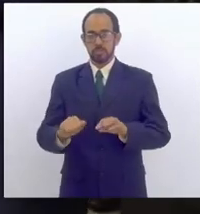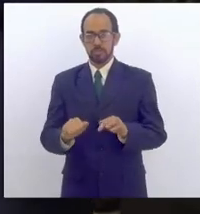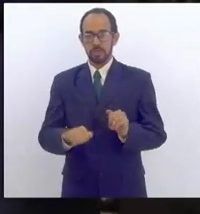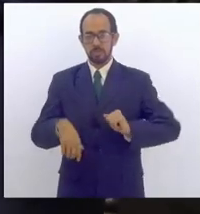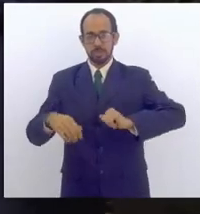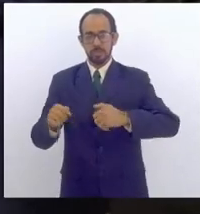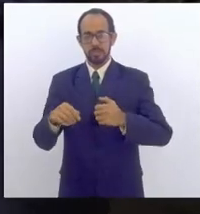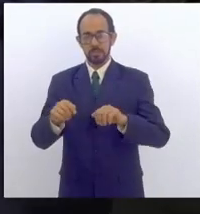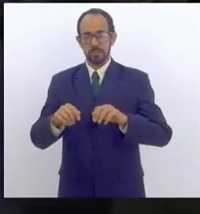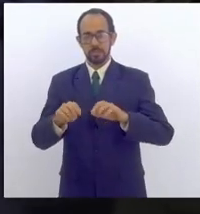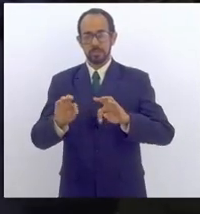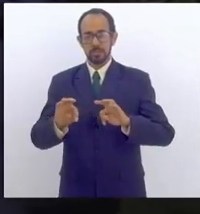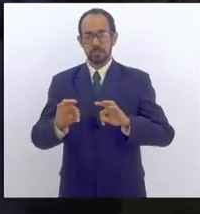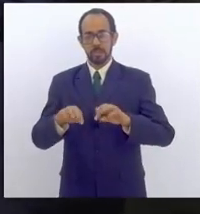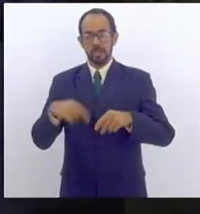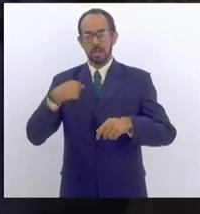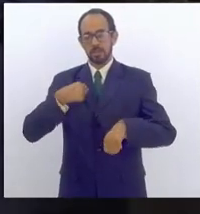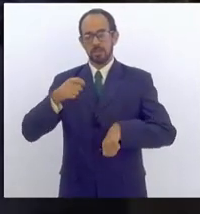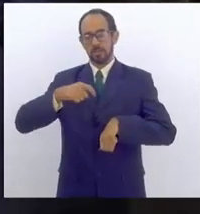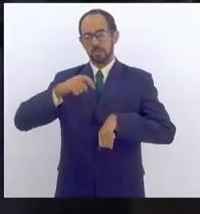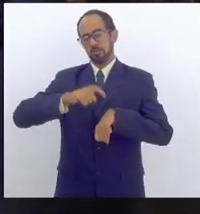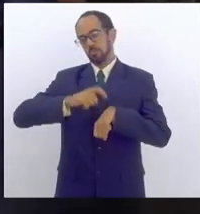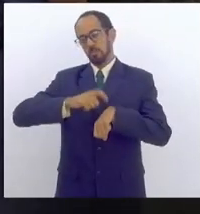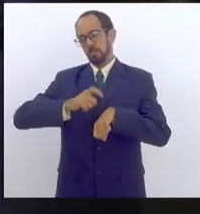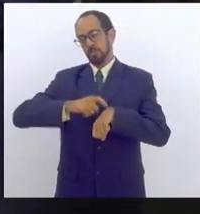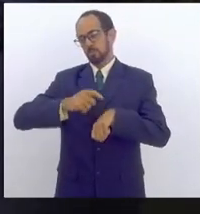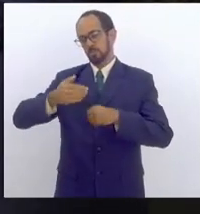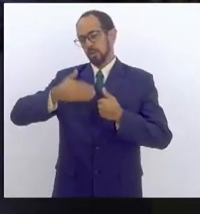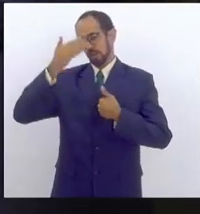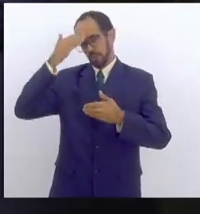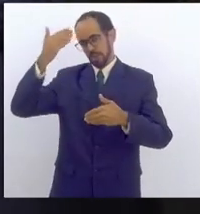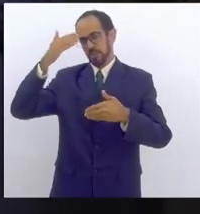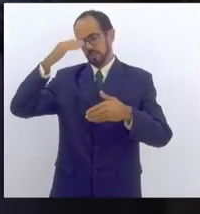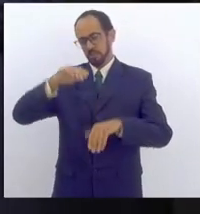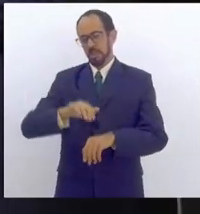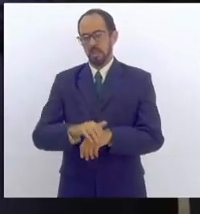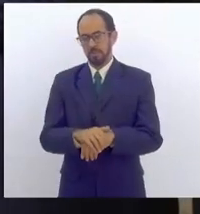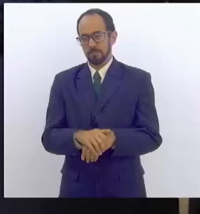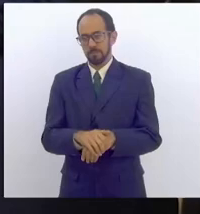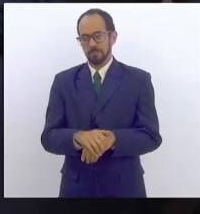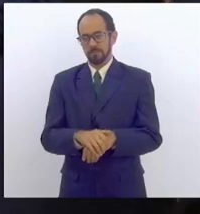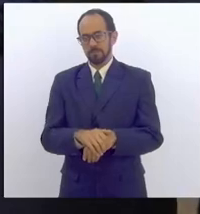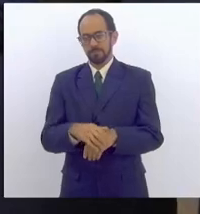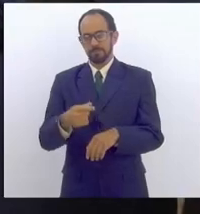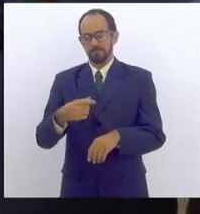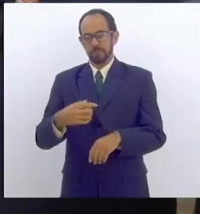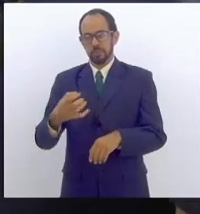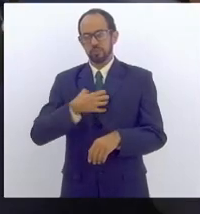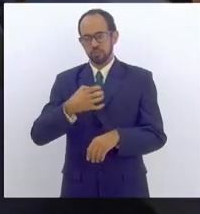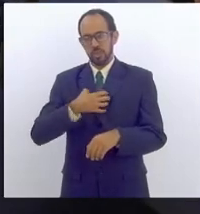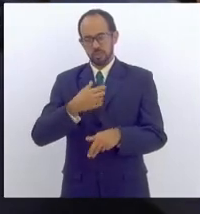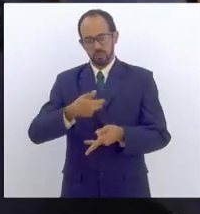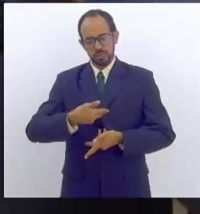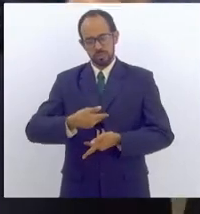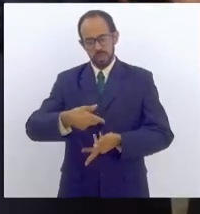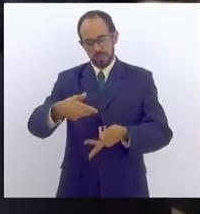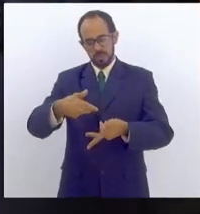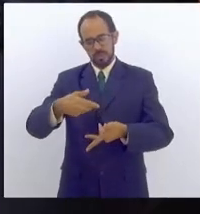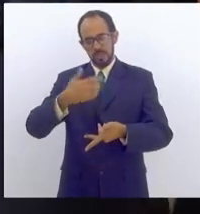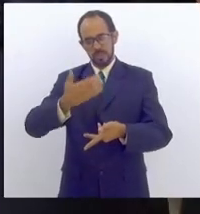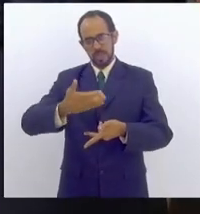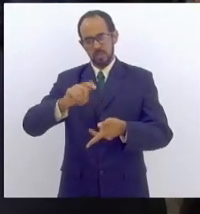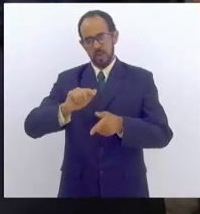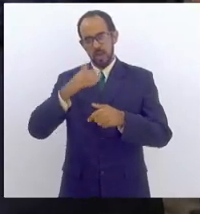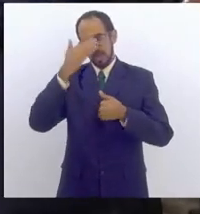de agradecer. Quero olhar nos seus olhos, te agradecer da forma que você me recebeu. Quero agradecer esse grupo,